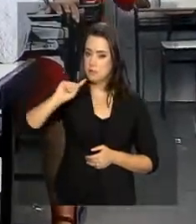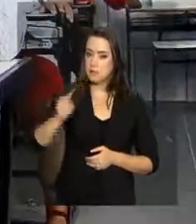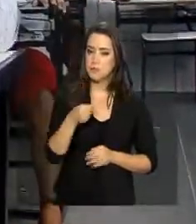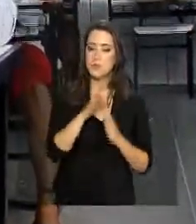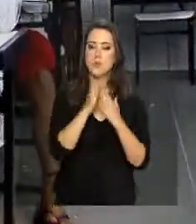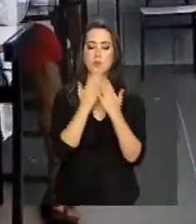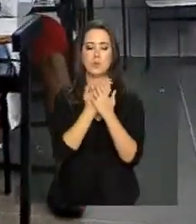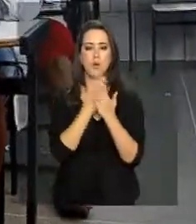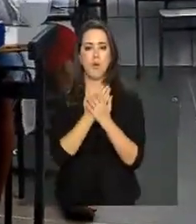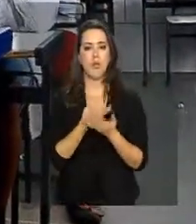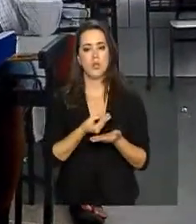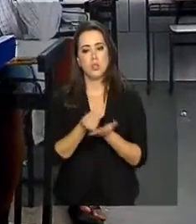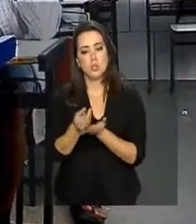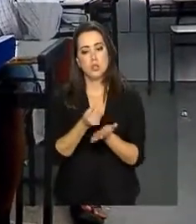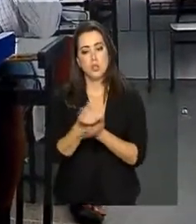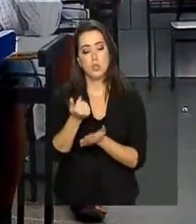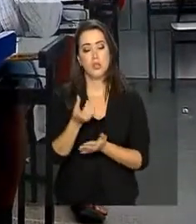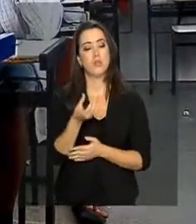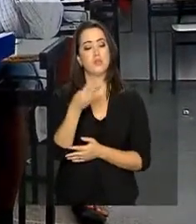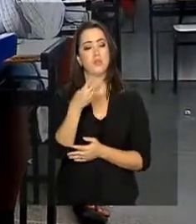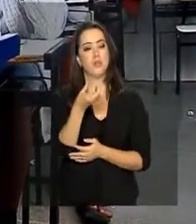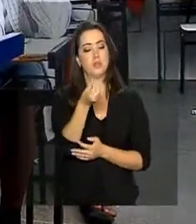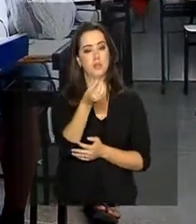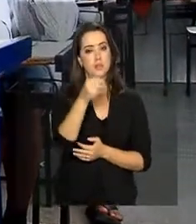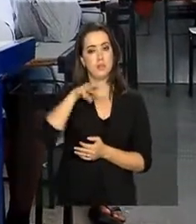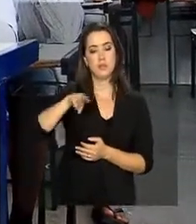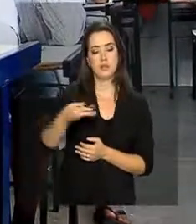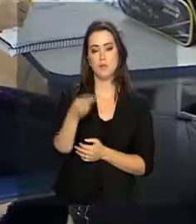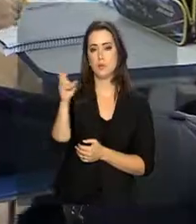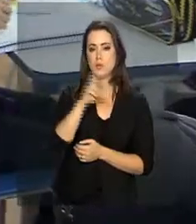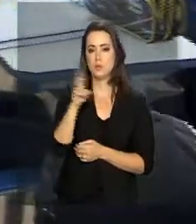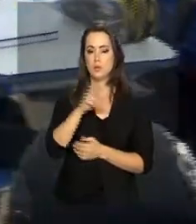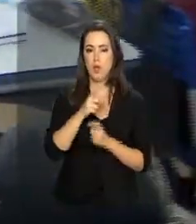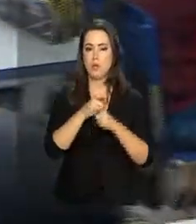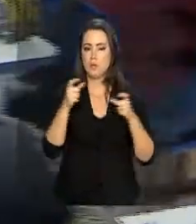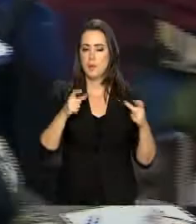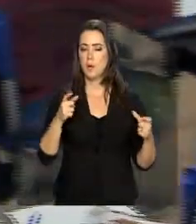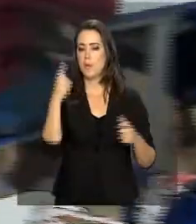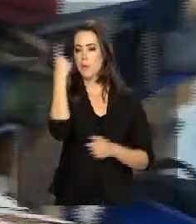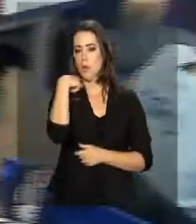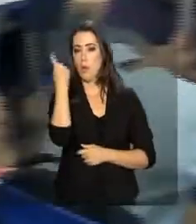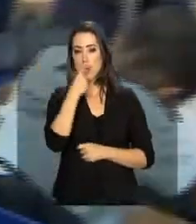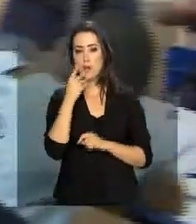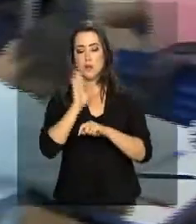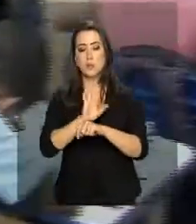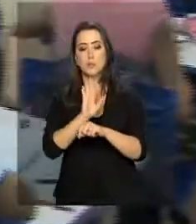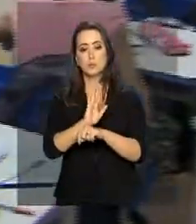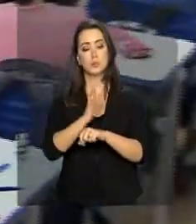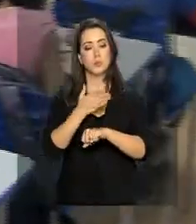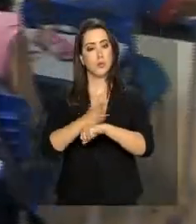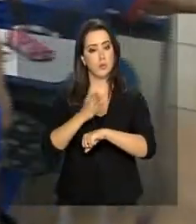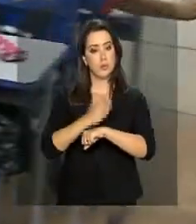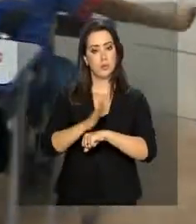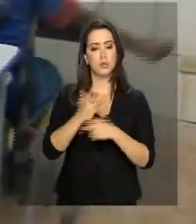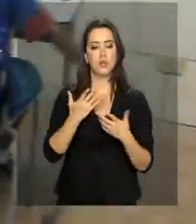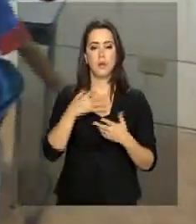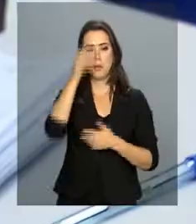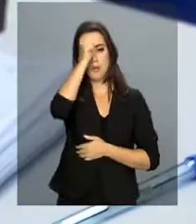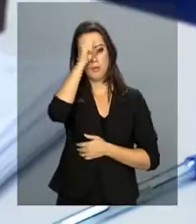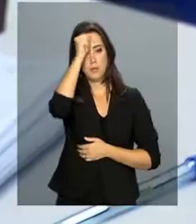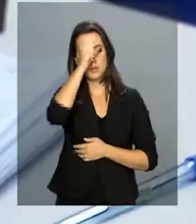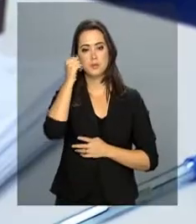milhões de reais para aplicar na ampliação da carga horária e em programas de apoio à aprendizagem de uma parte dos recursos